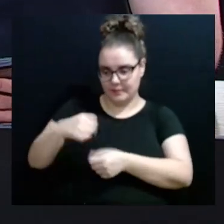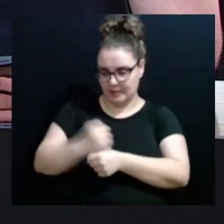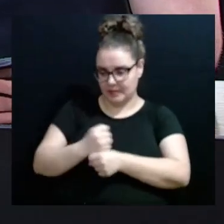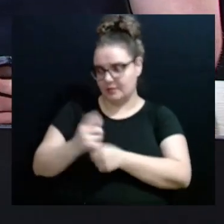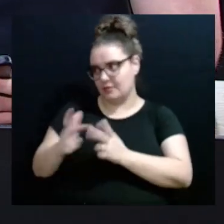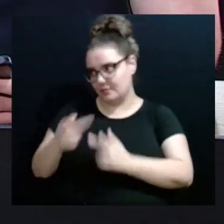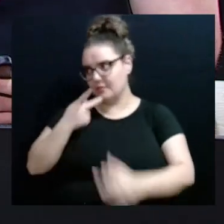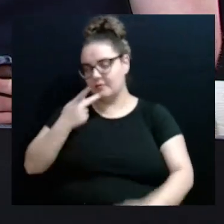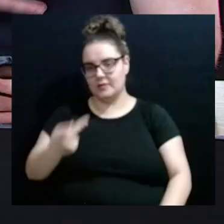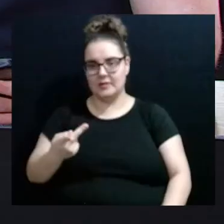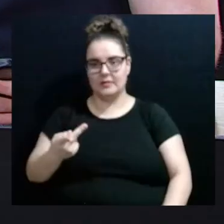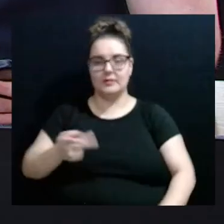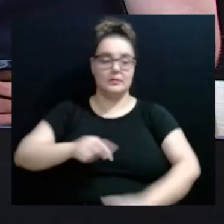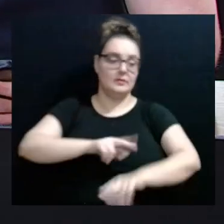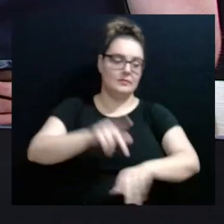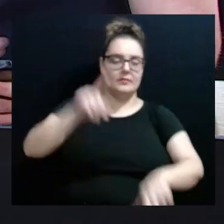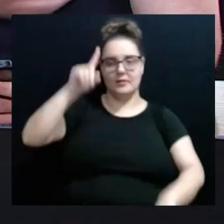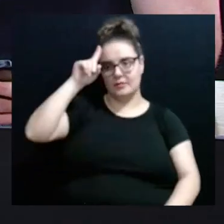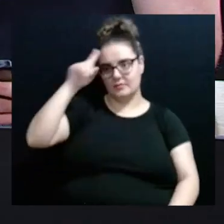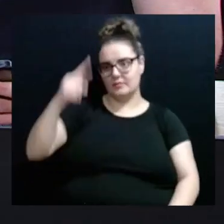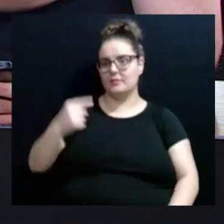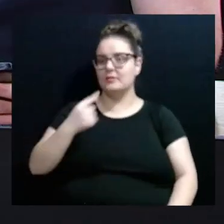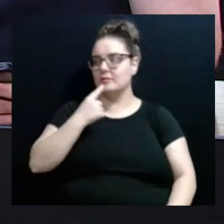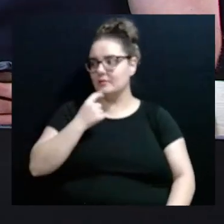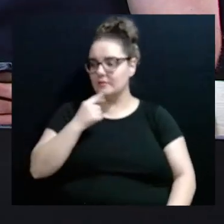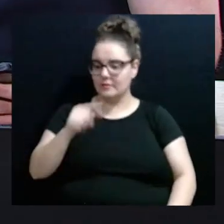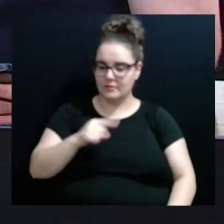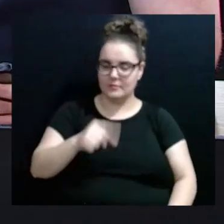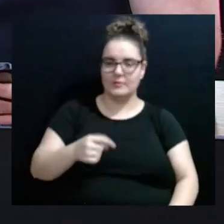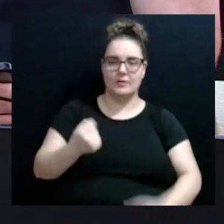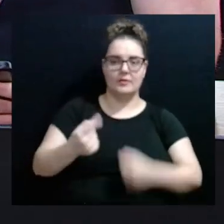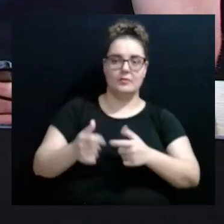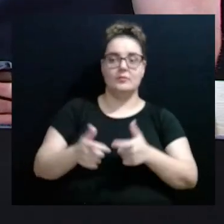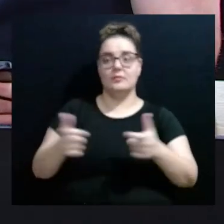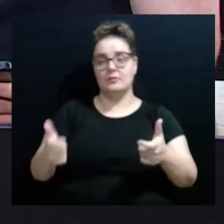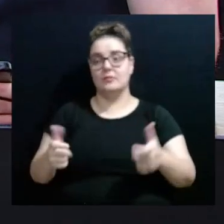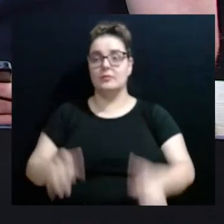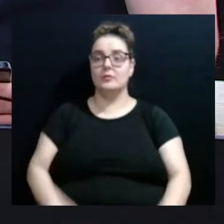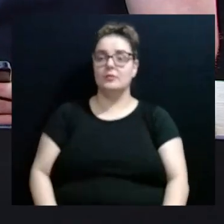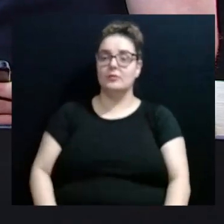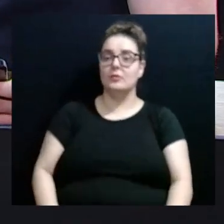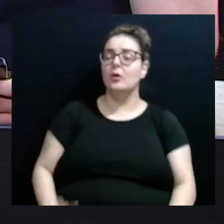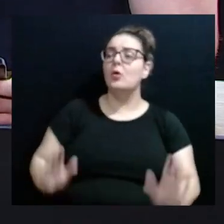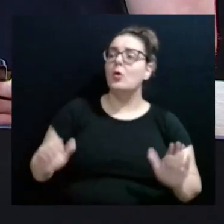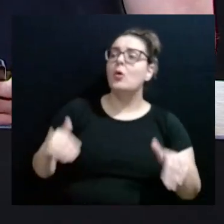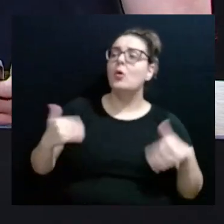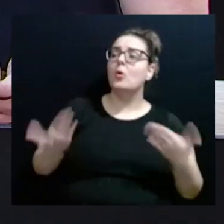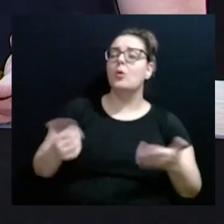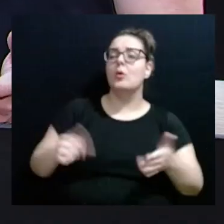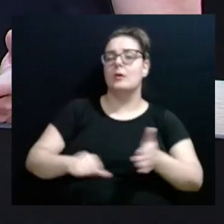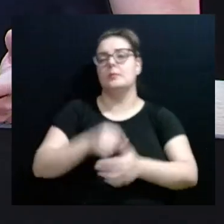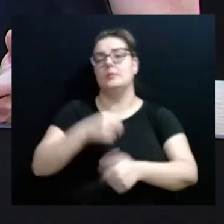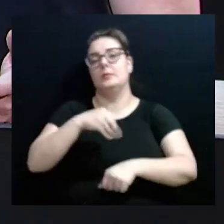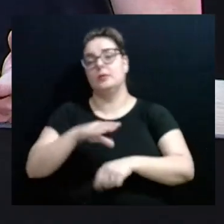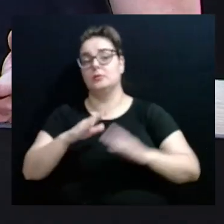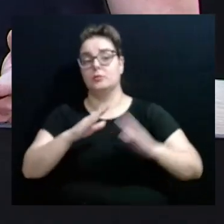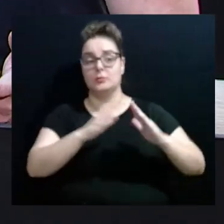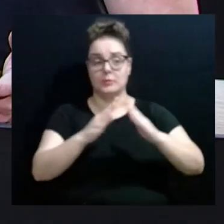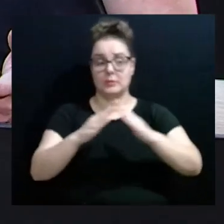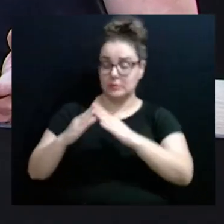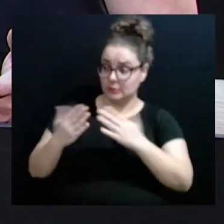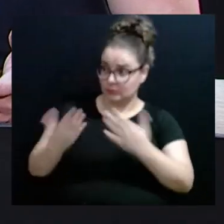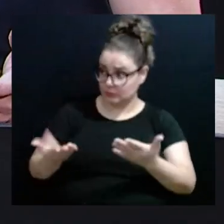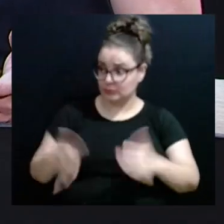gente começar, esse ano, como eu falei, tem várias datas com feriados, a maioria sendo prolongados. Qual que é a